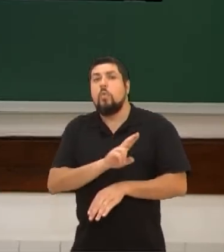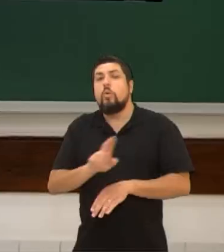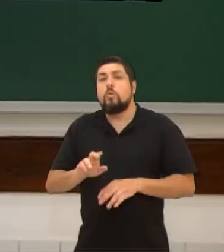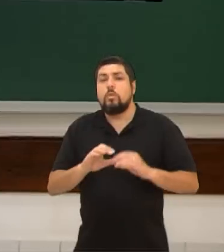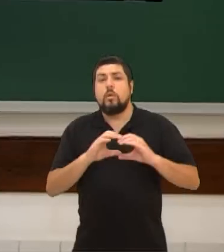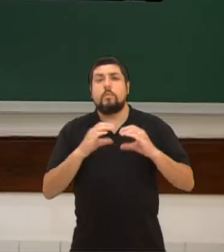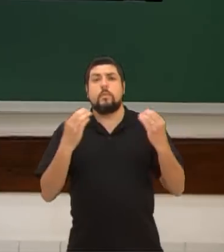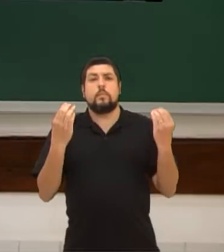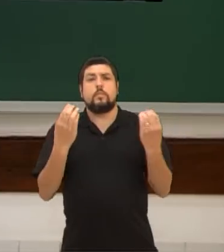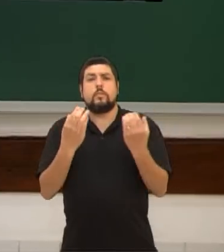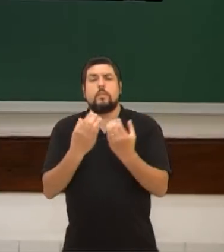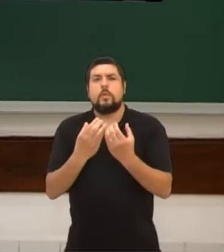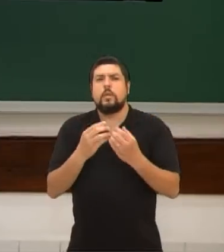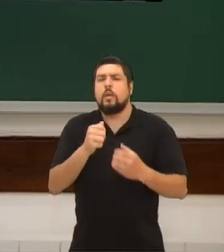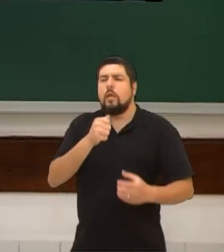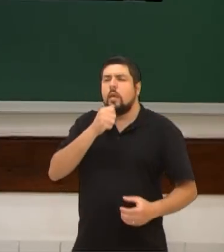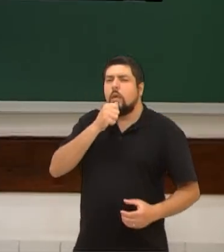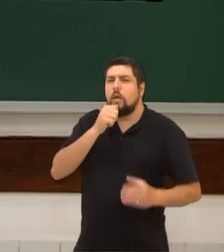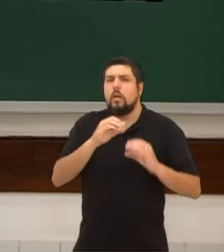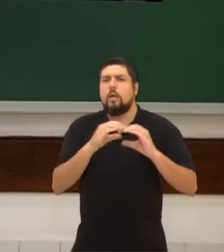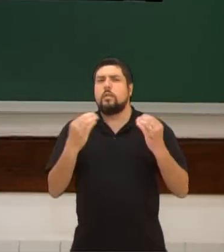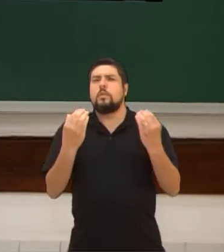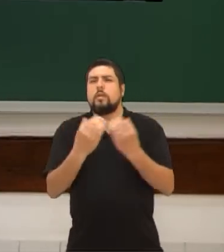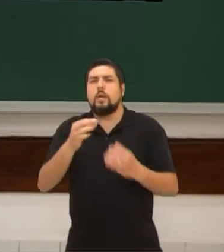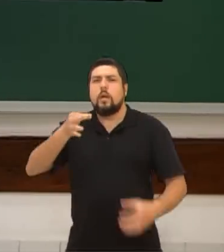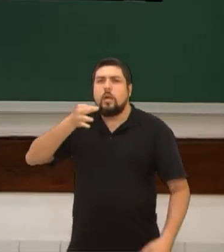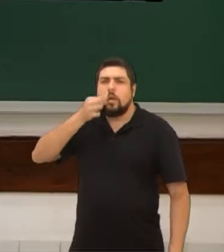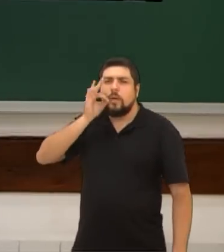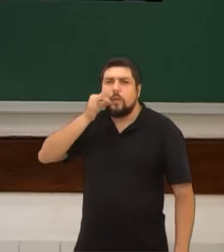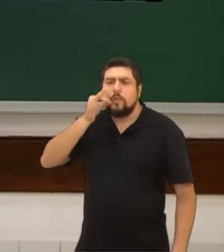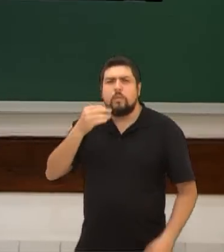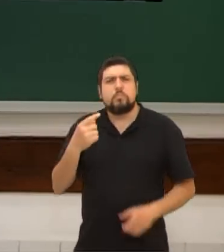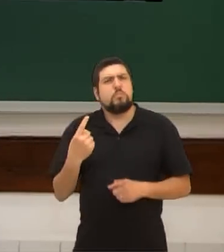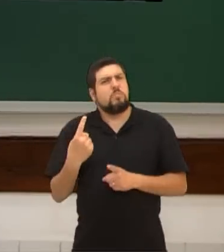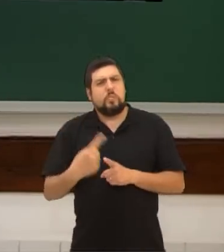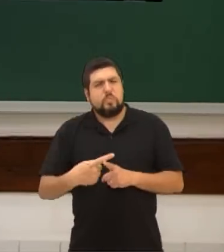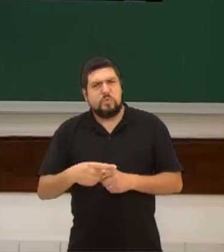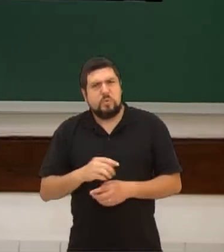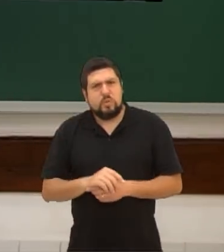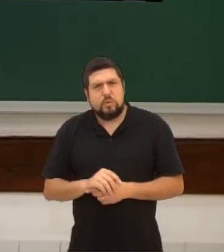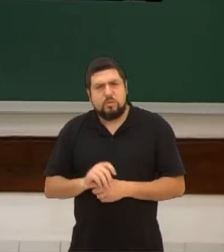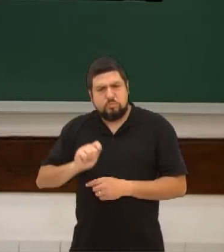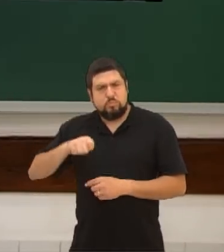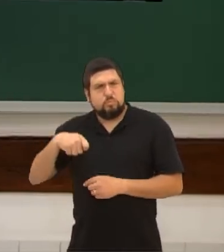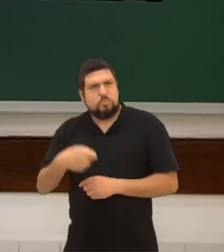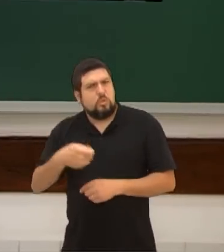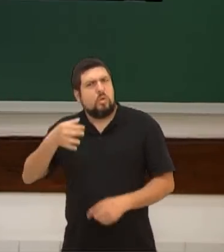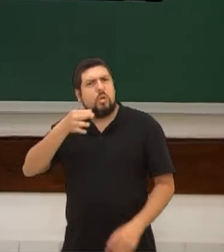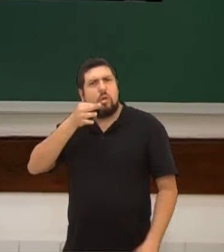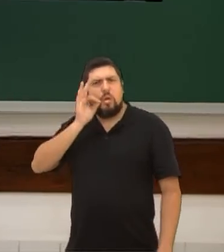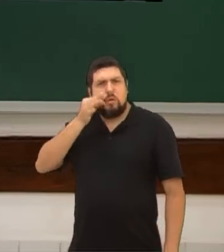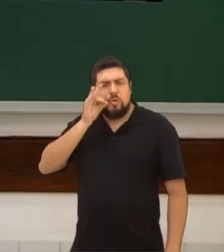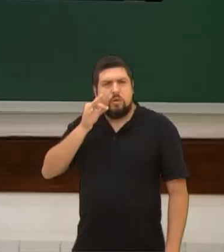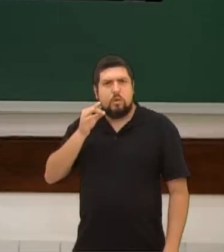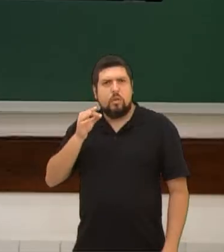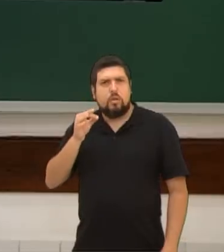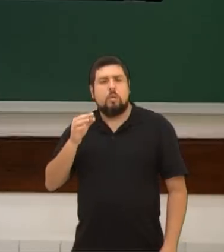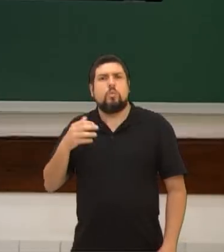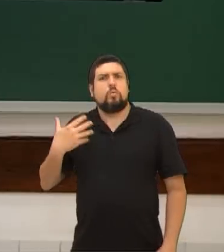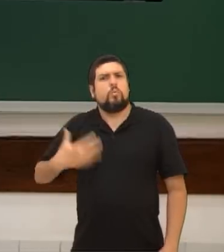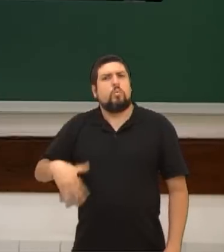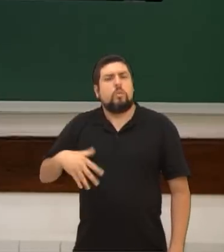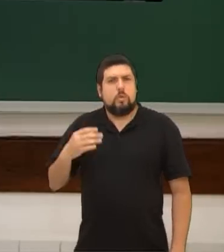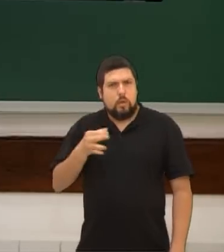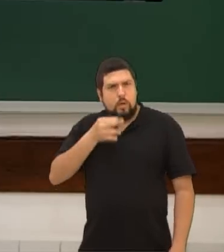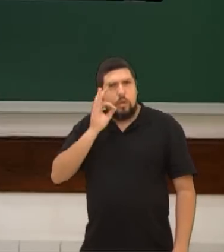é conhecido no meio do futebol por Estádio do Café. Por que será que ele recebe esse nome, Será que o café foi tão importante